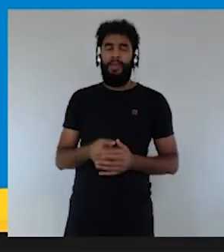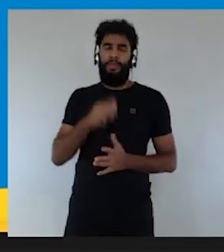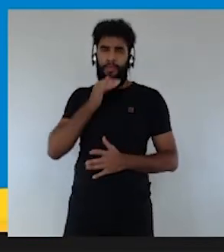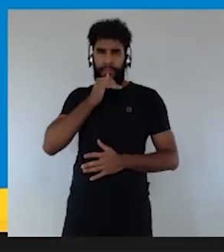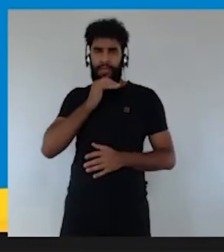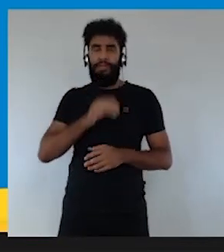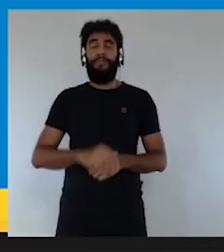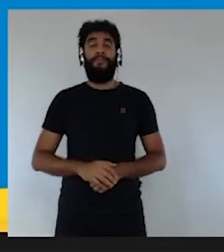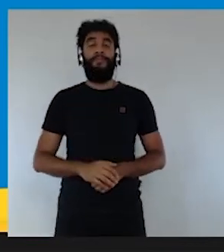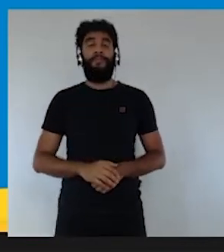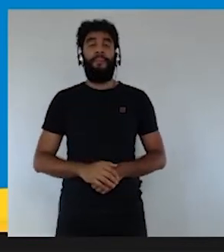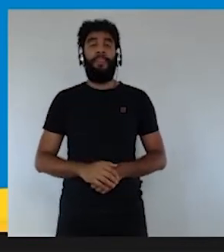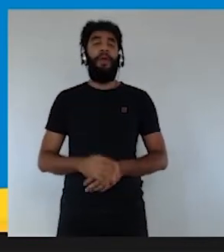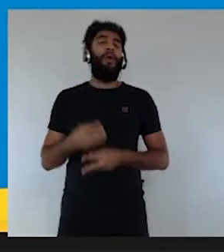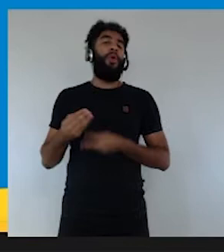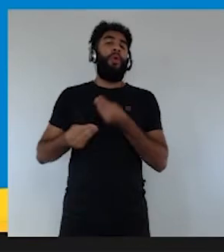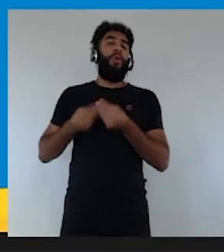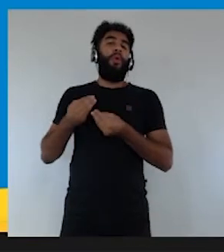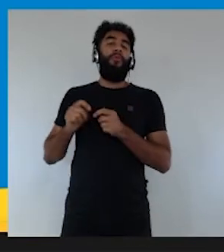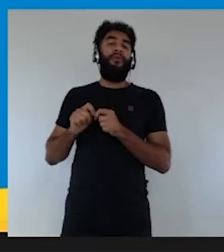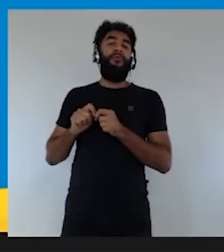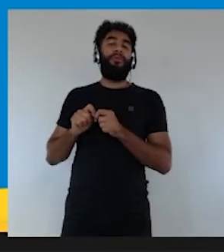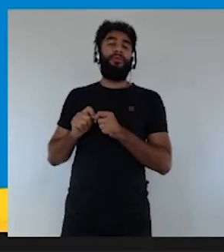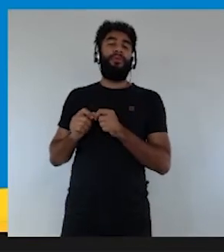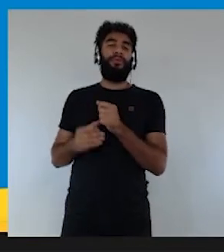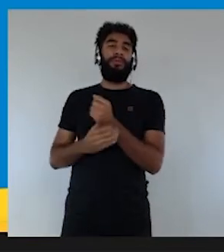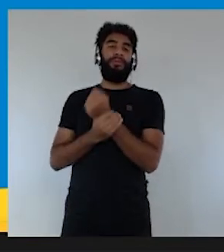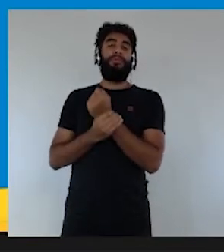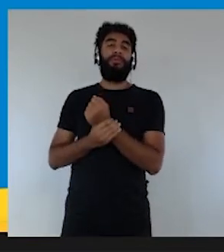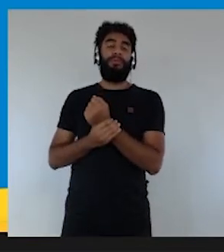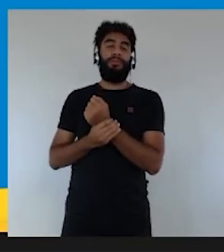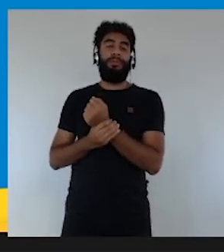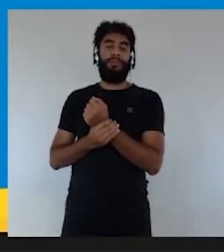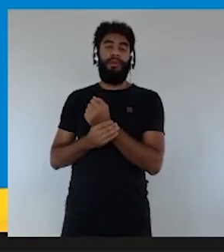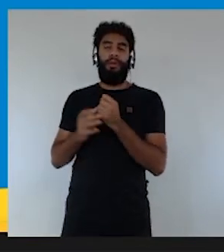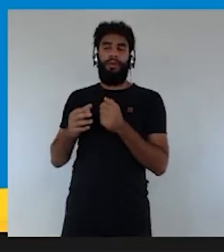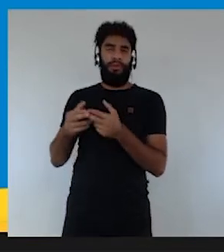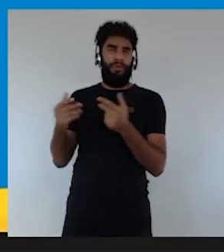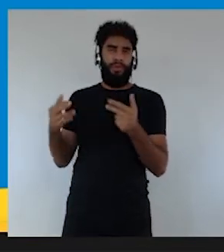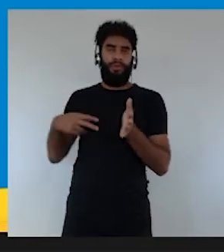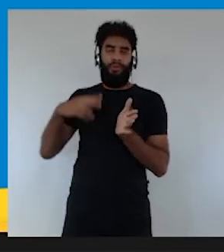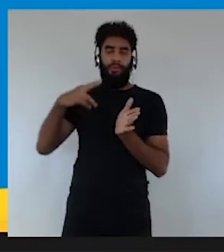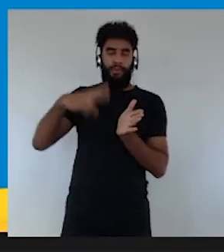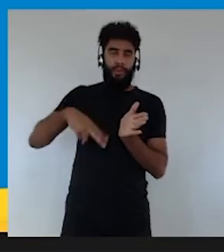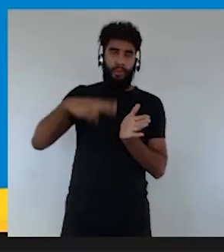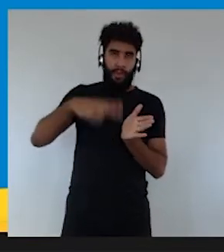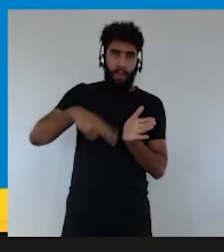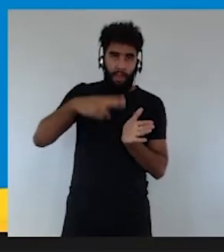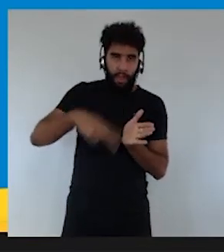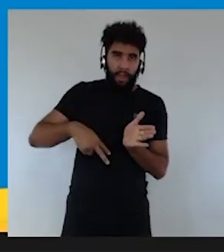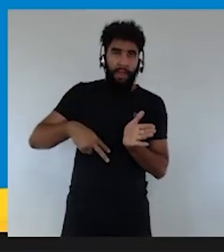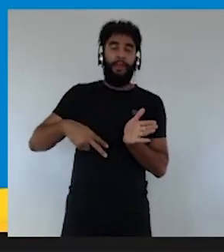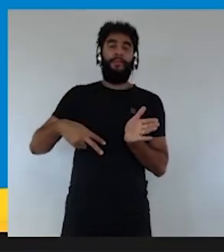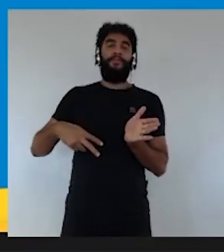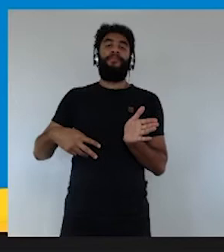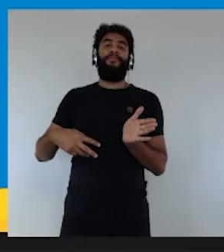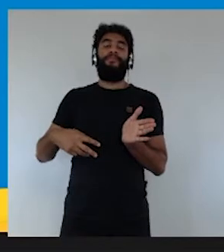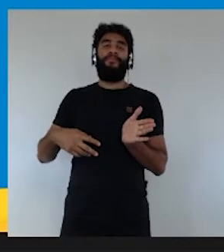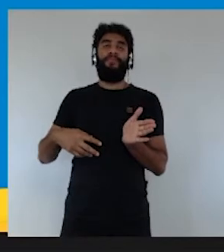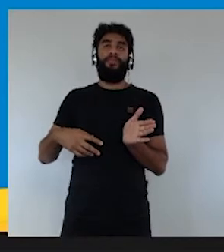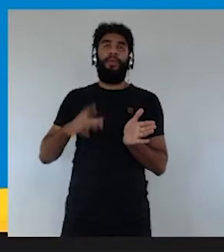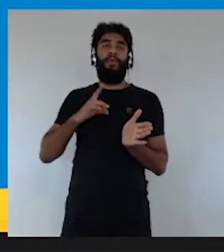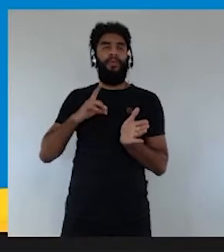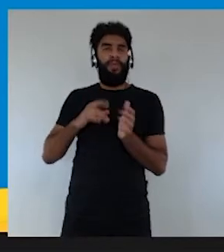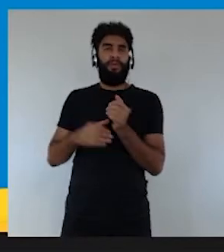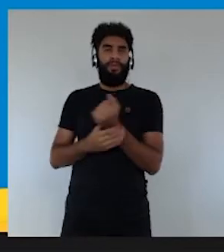vou assegurar a confidencialidade do que é dito? Como é que eu vou assegurar que a confidencialidade da oitiva